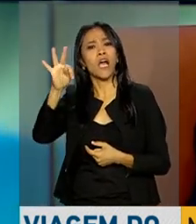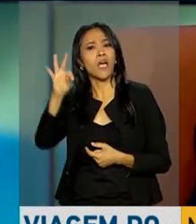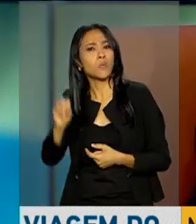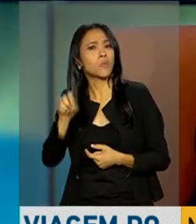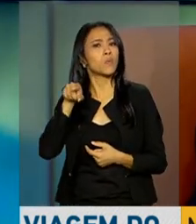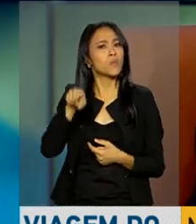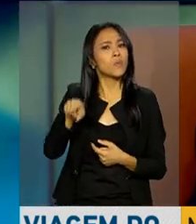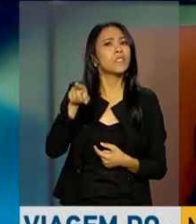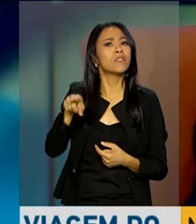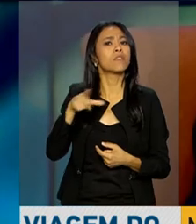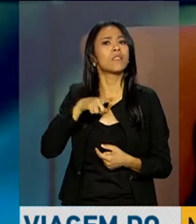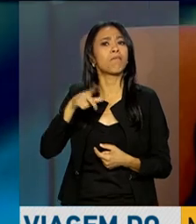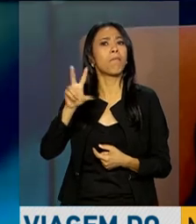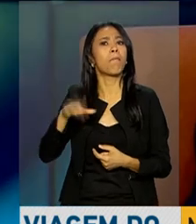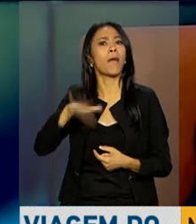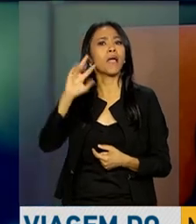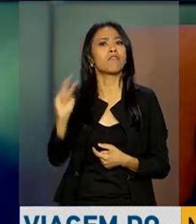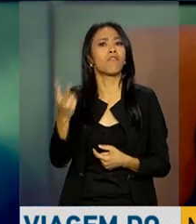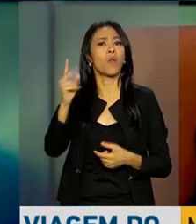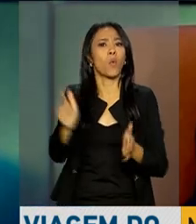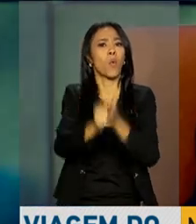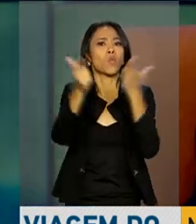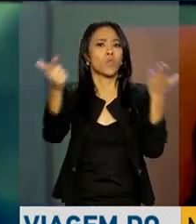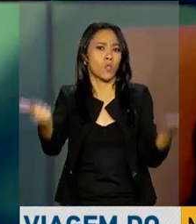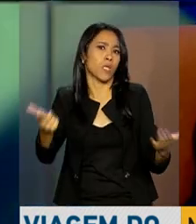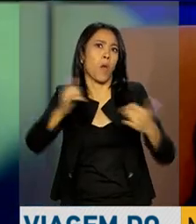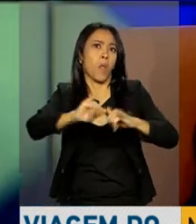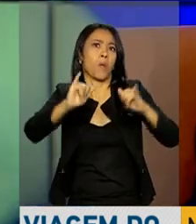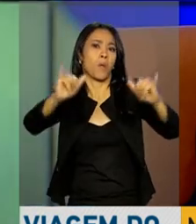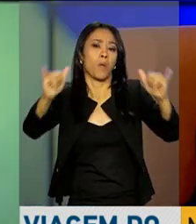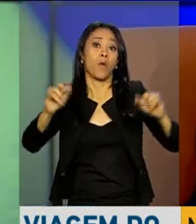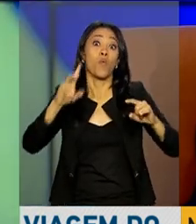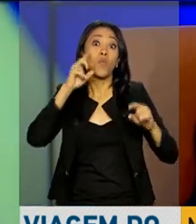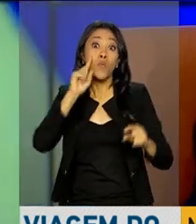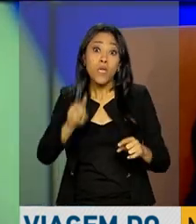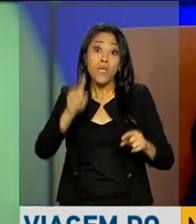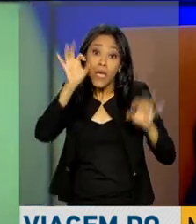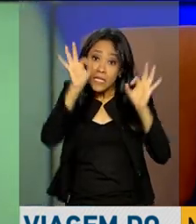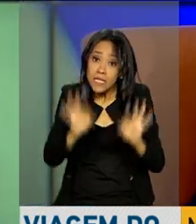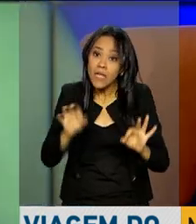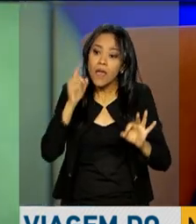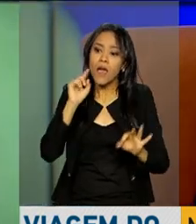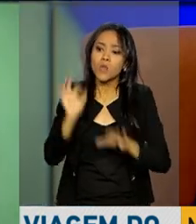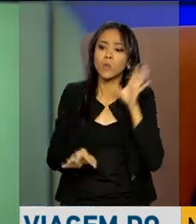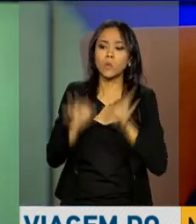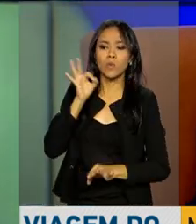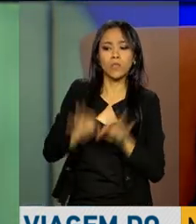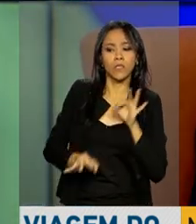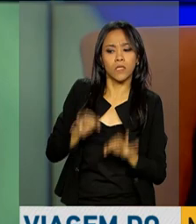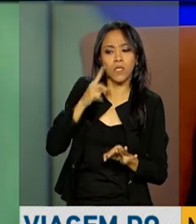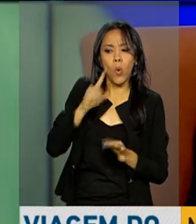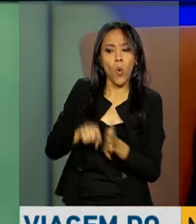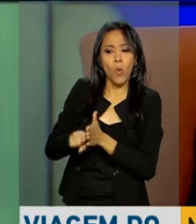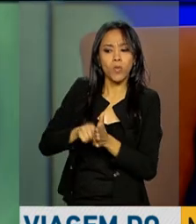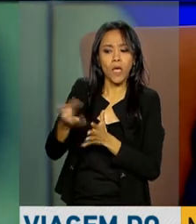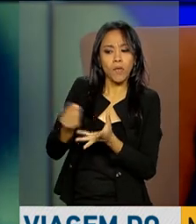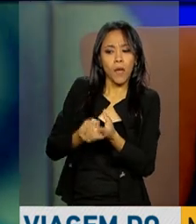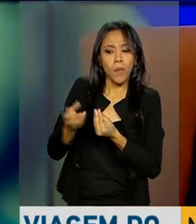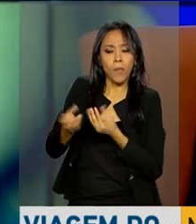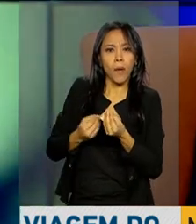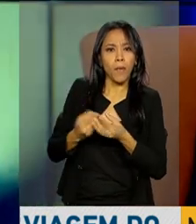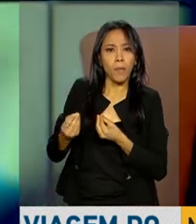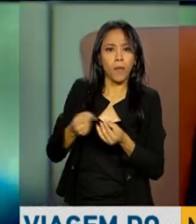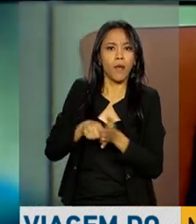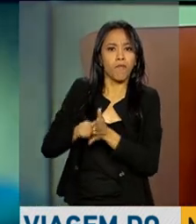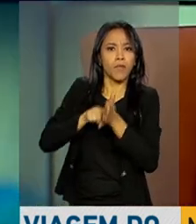um valor jornalístico. O que vale é a operação jurídica, né, de como se apuram esses ilícitos. Eu acho que